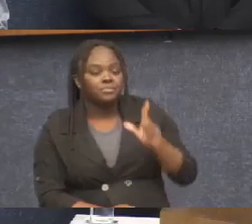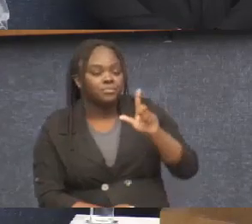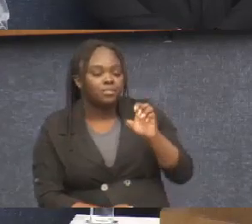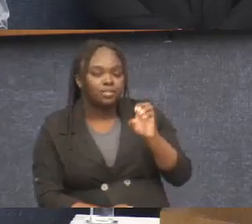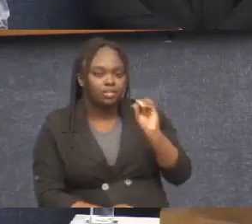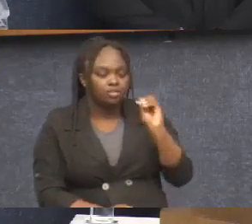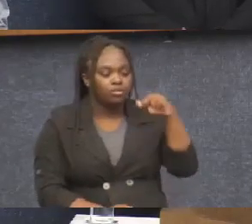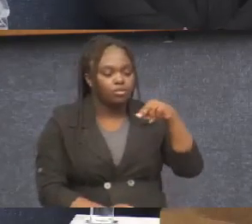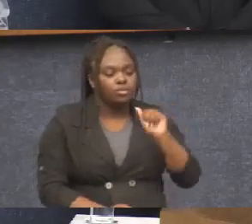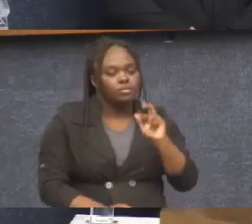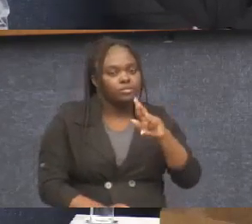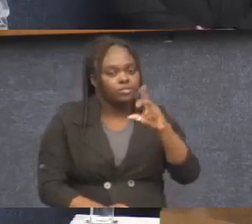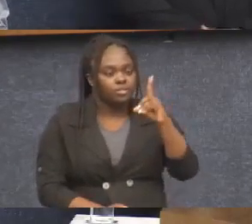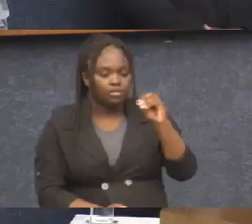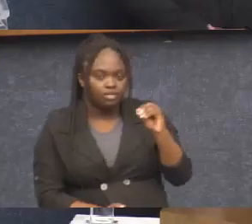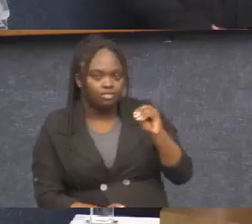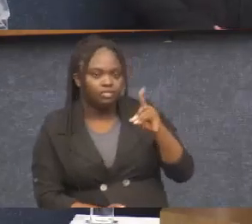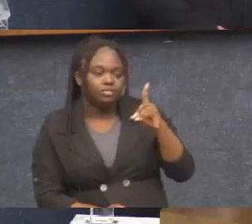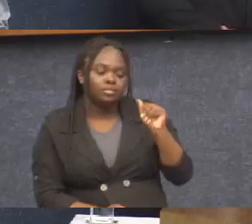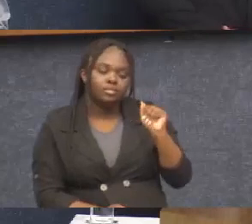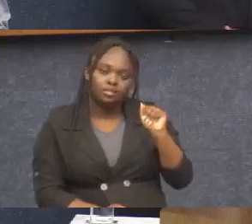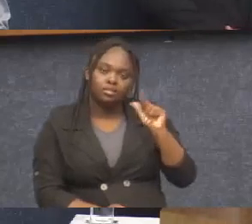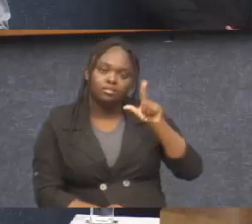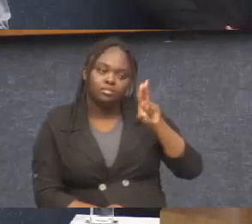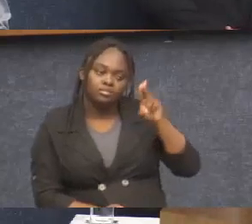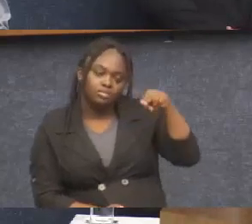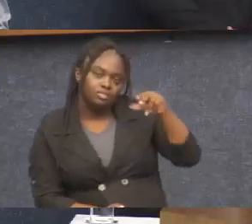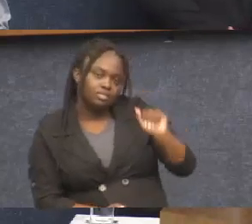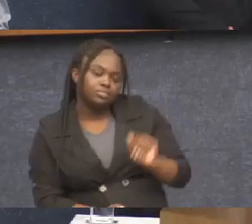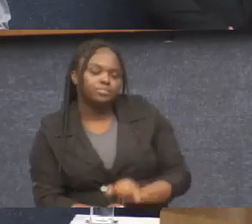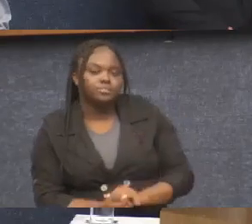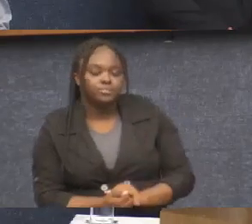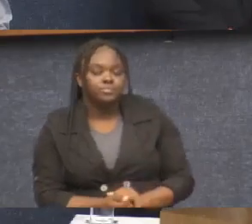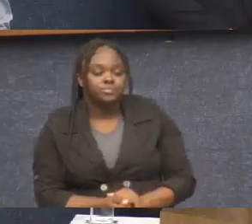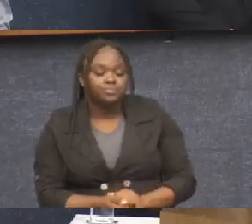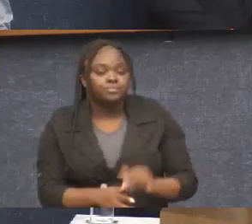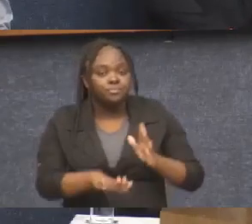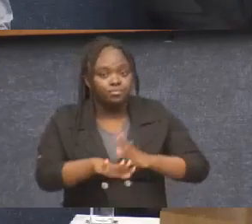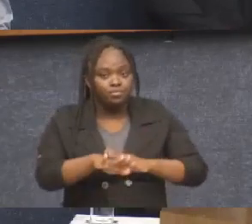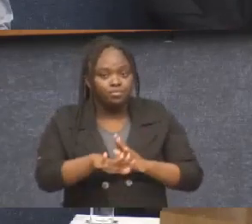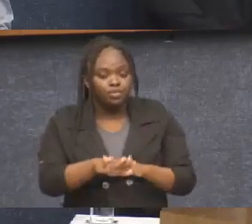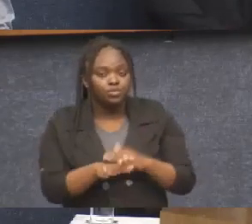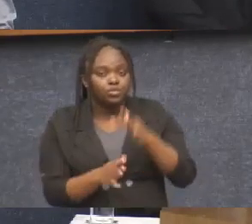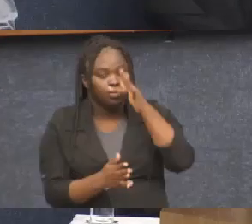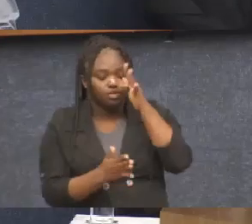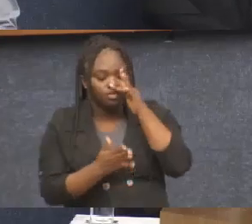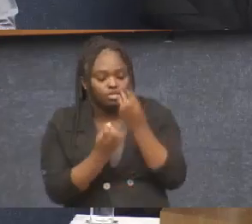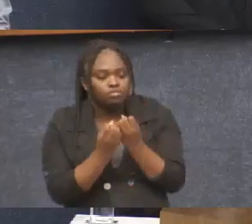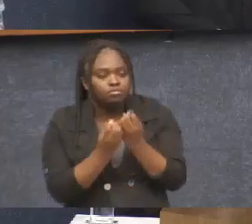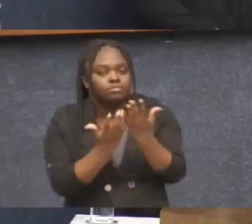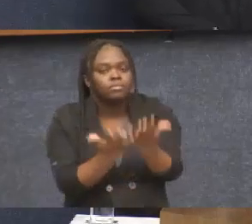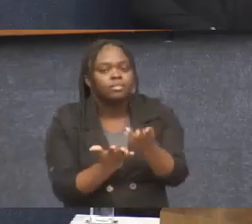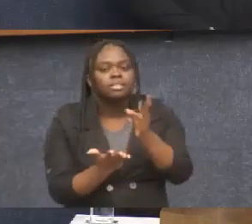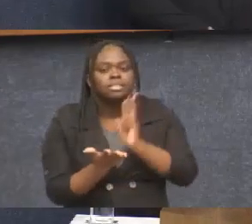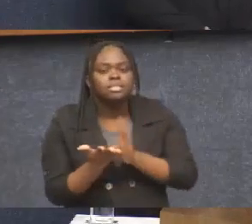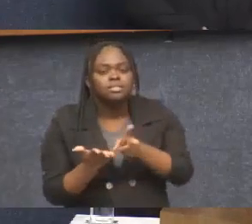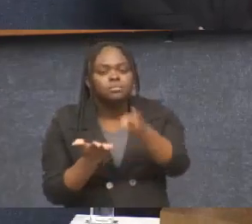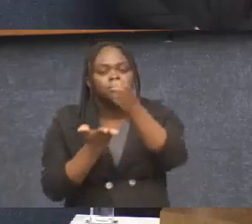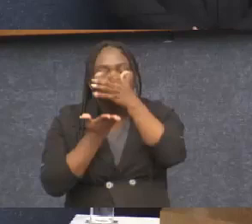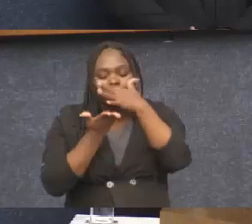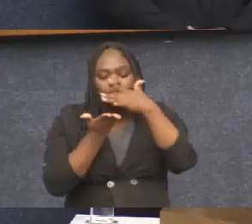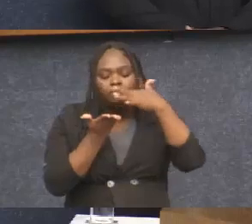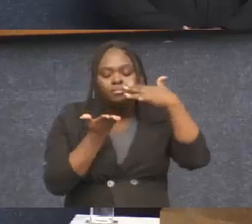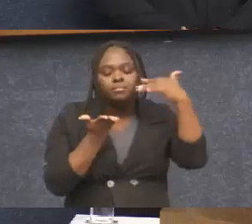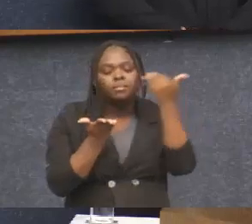Leonardo da Luna. Fica sempre um perfume nas mãos que oferecem flores. Quem semeia